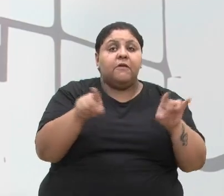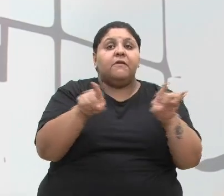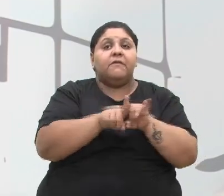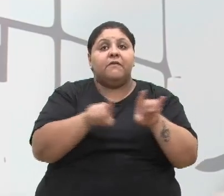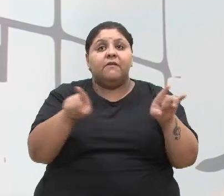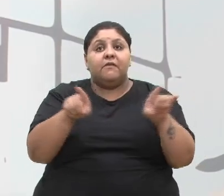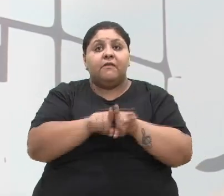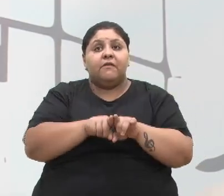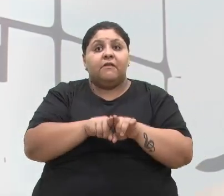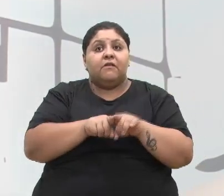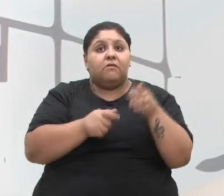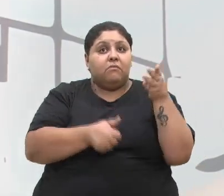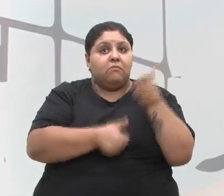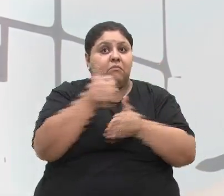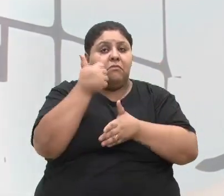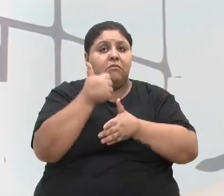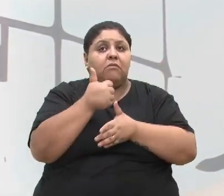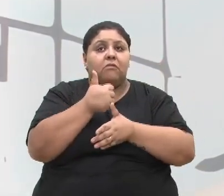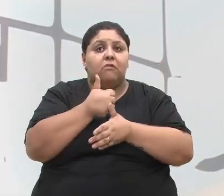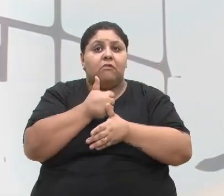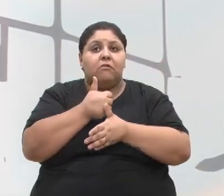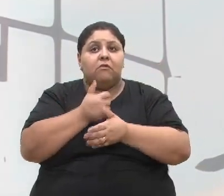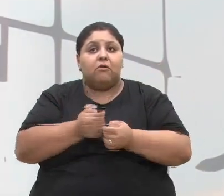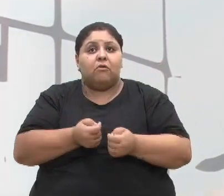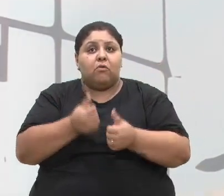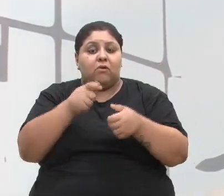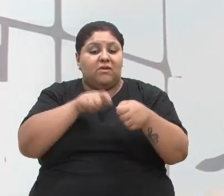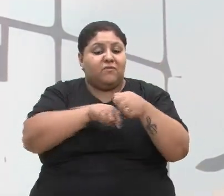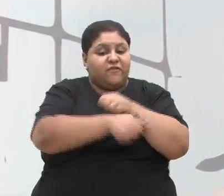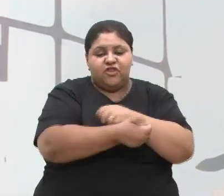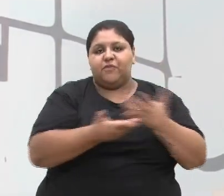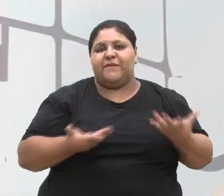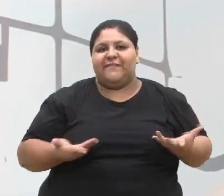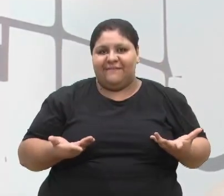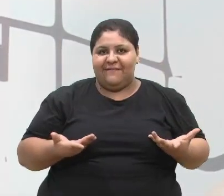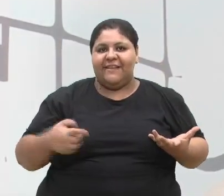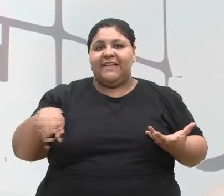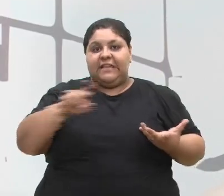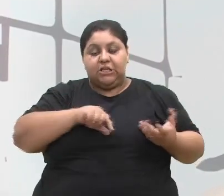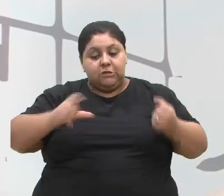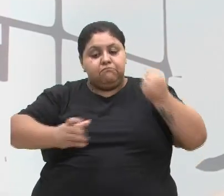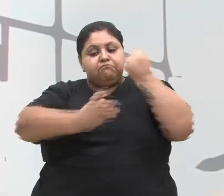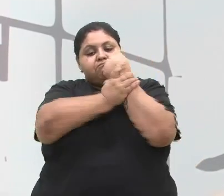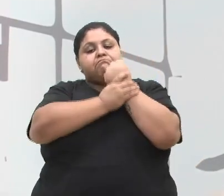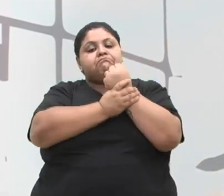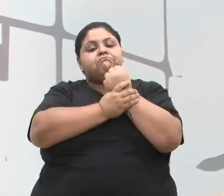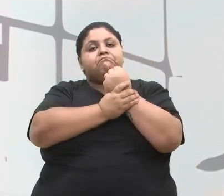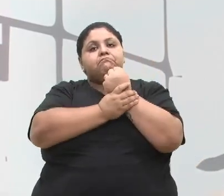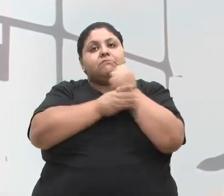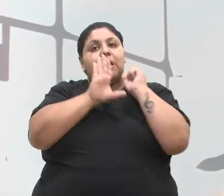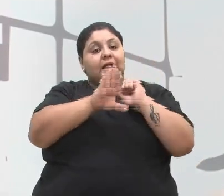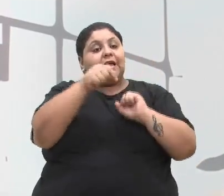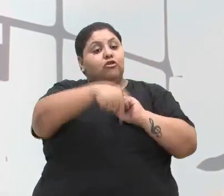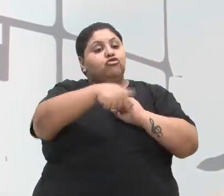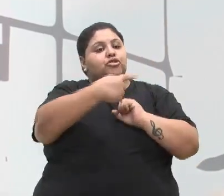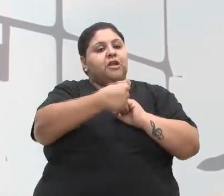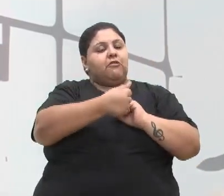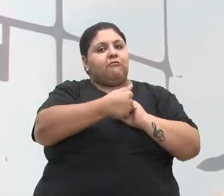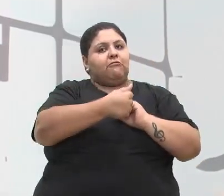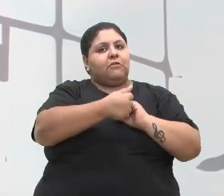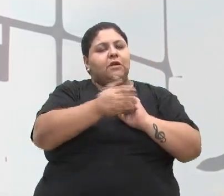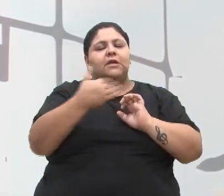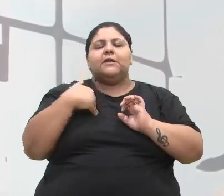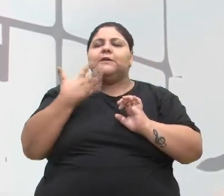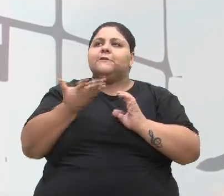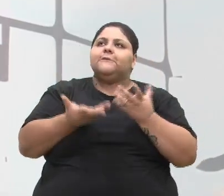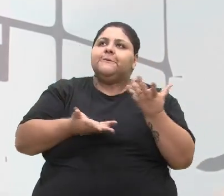vem corrigido pela taxa Selic, o que não deixa de ser quase um investimento. E aí, com isso, a gente tem a garantia de que esse recurso vai ficar aqui. E eu fico